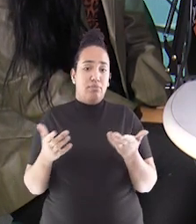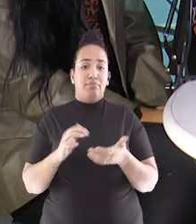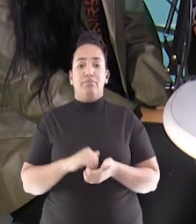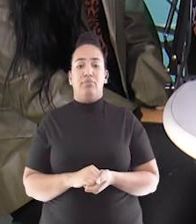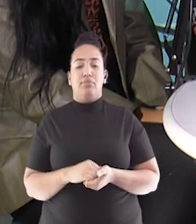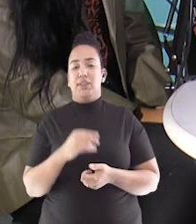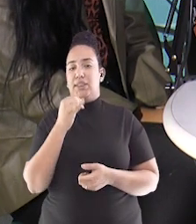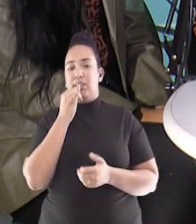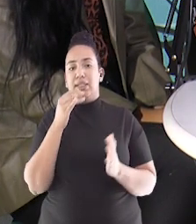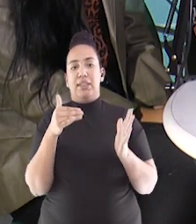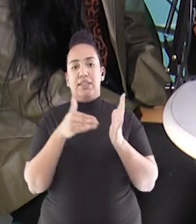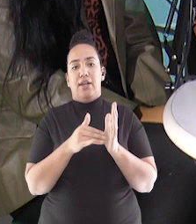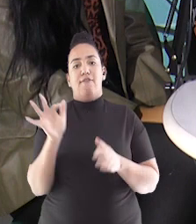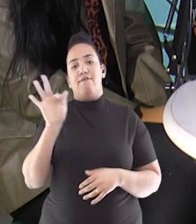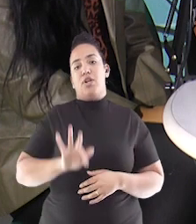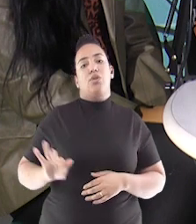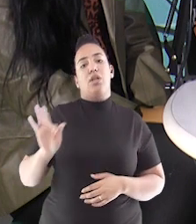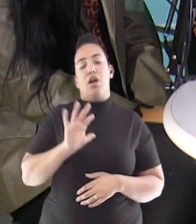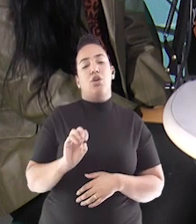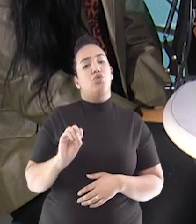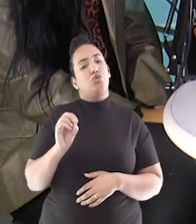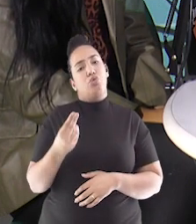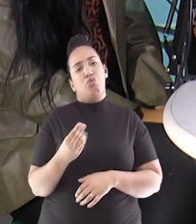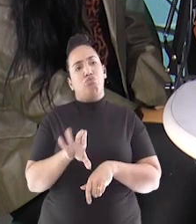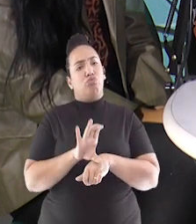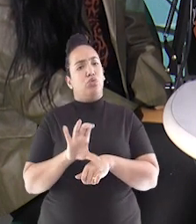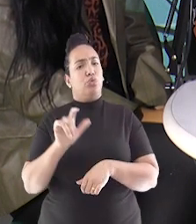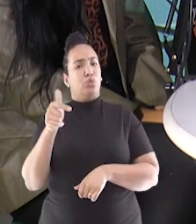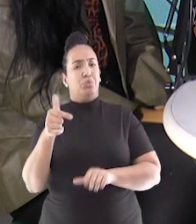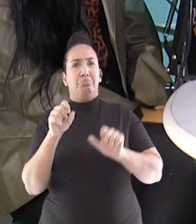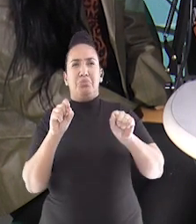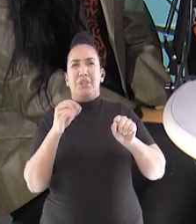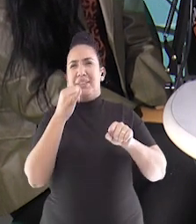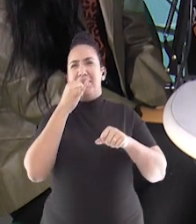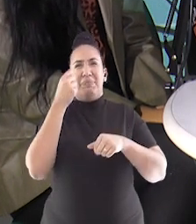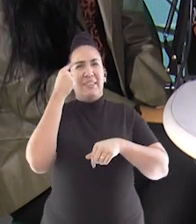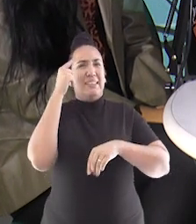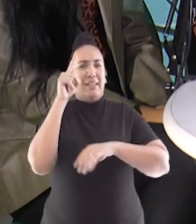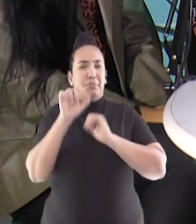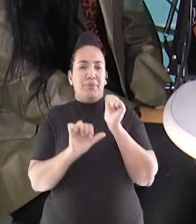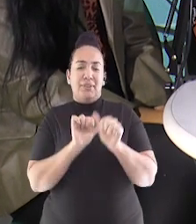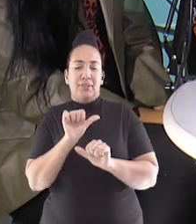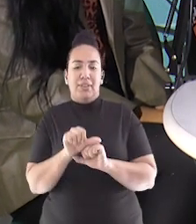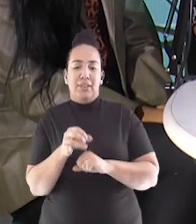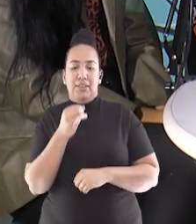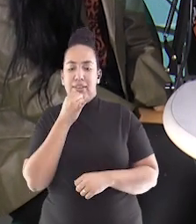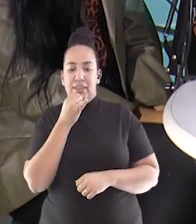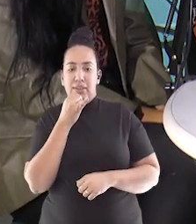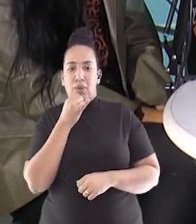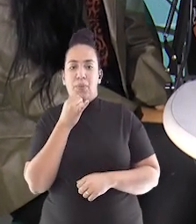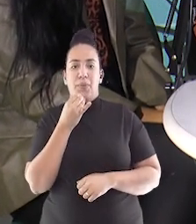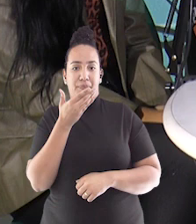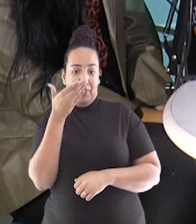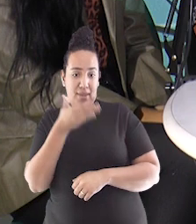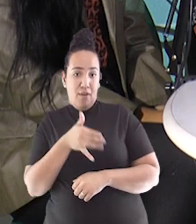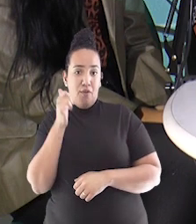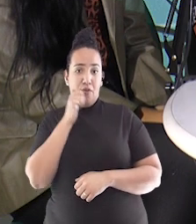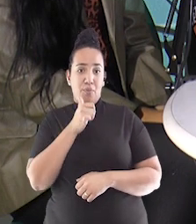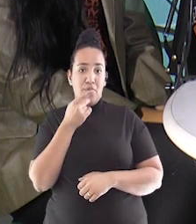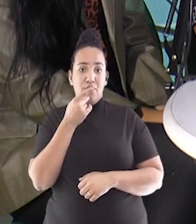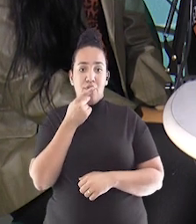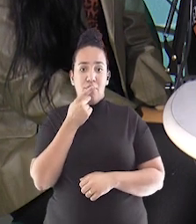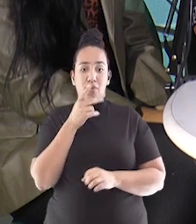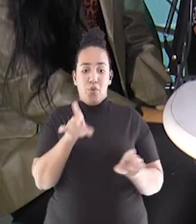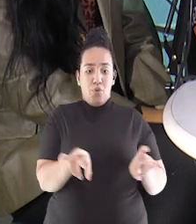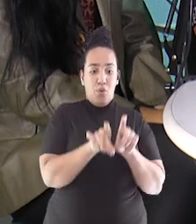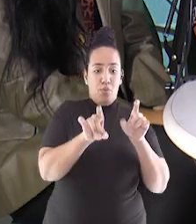você chegar, por exemplo, na faculdade ou for fazer algum outro curso, vocês ainda podem mudar. Igual a Raíssa falou,